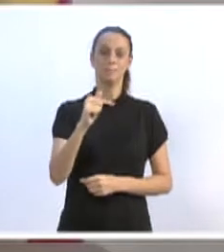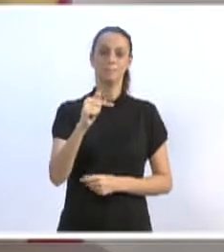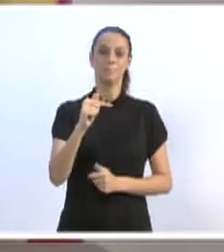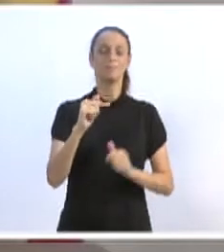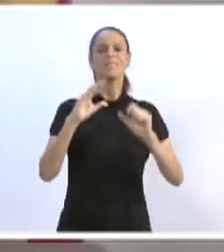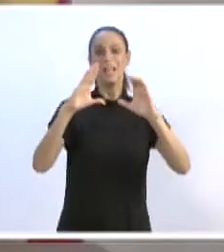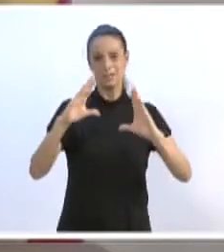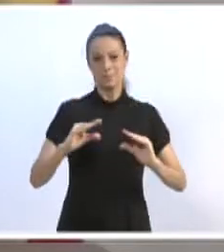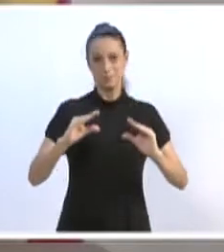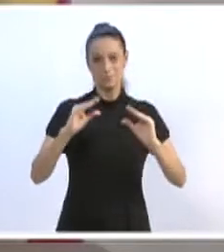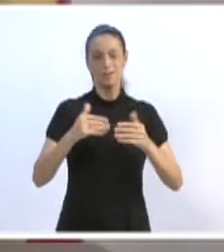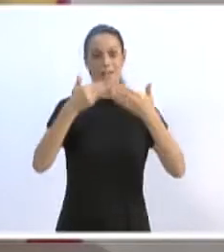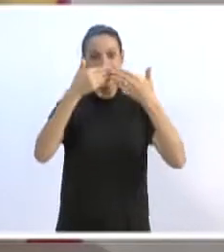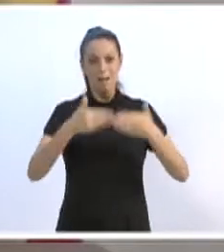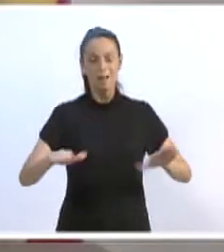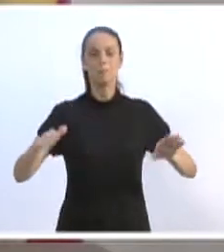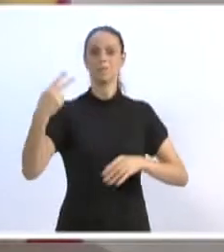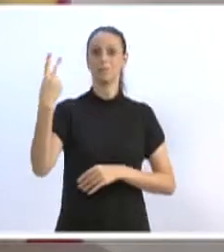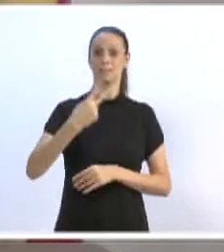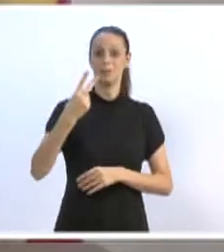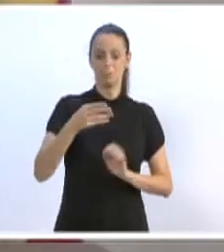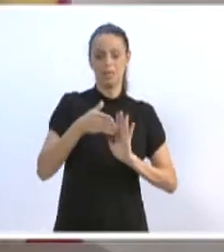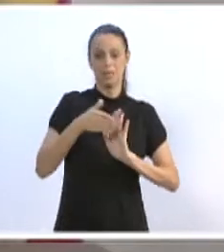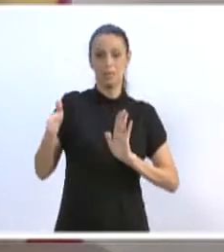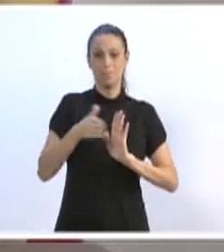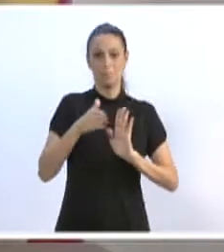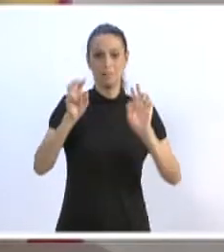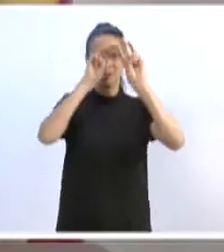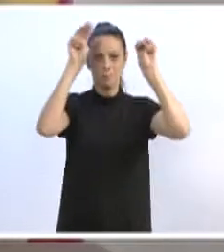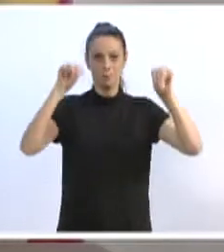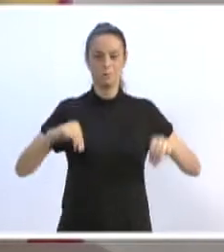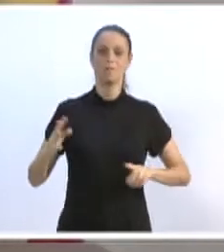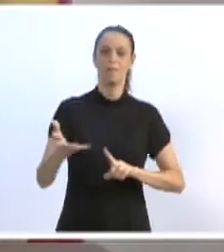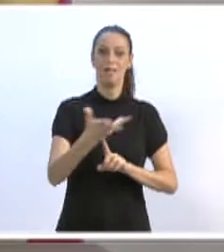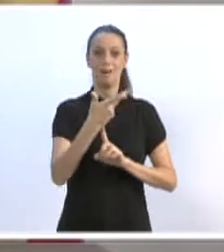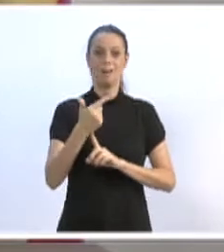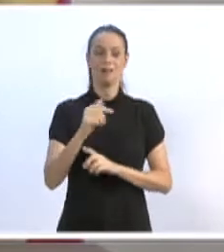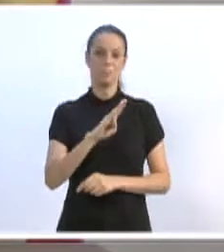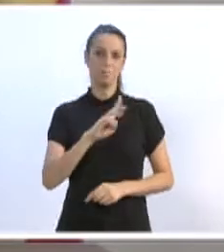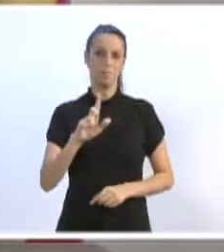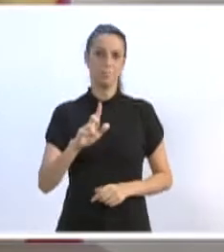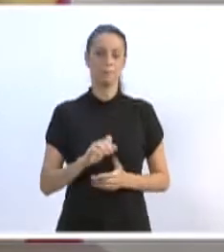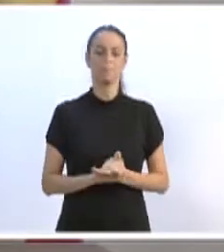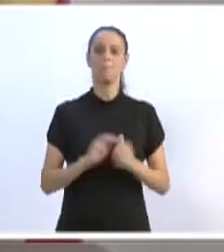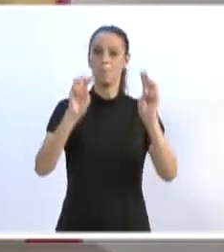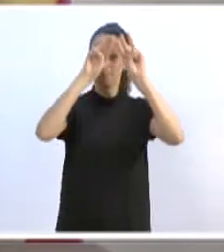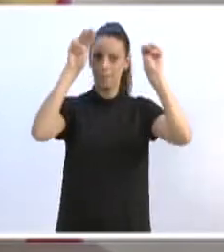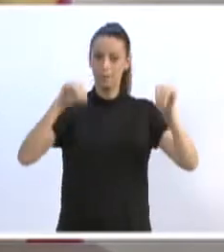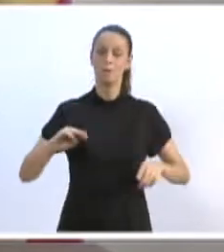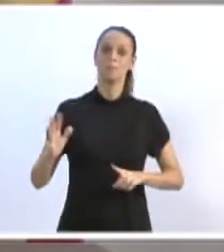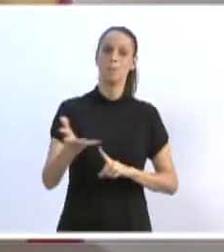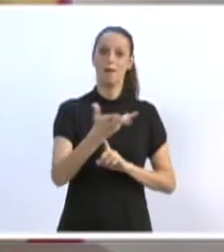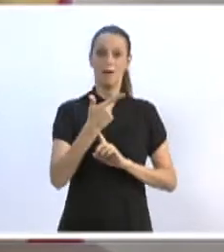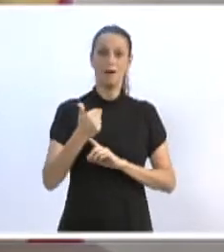presidindo aquela instituição. E mudando de assunto, falando um pouco de cultura,